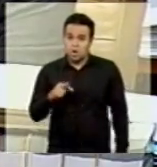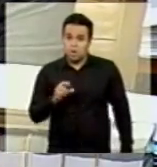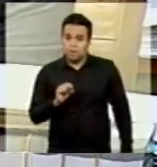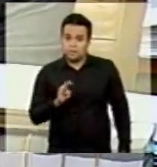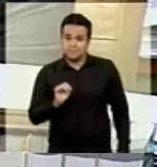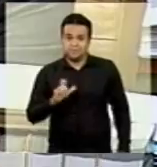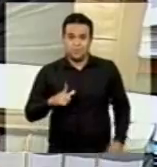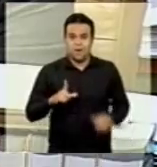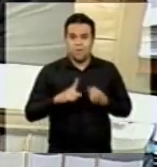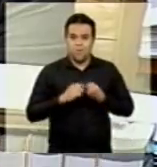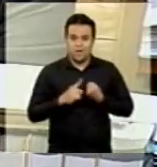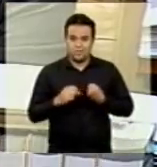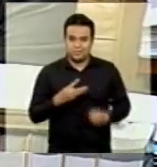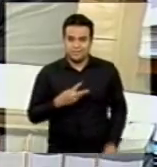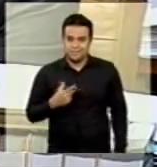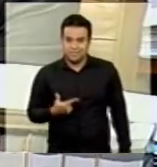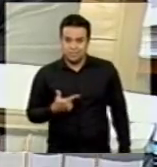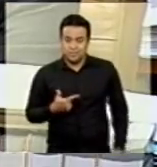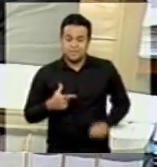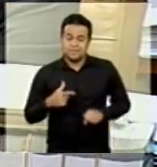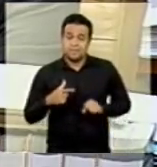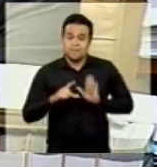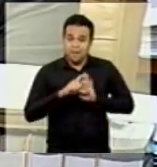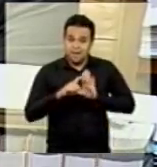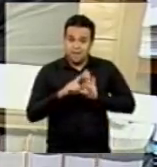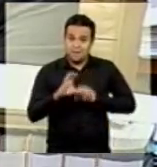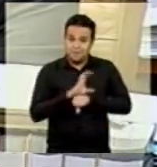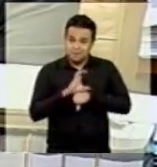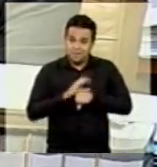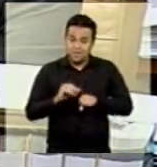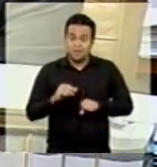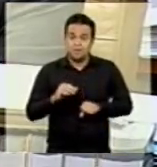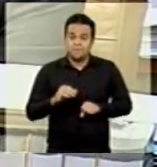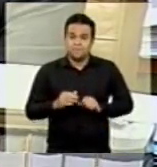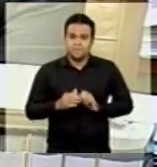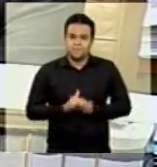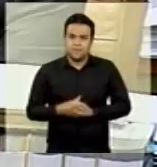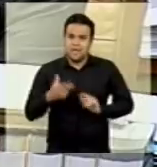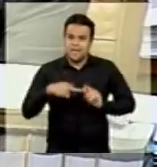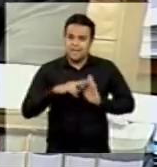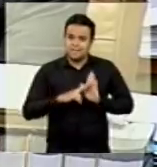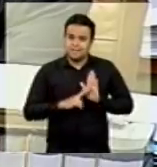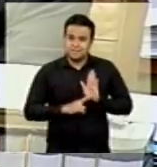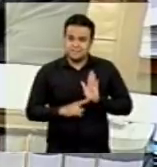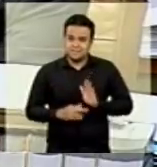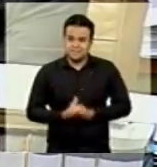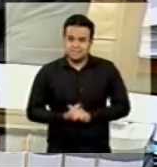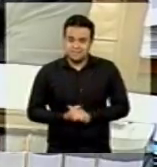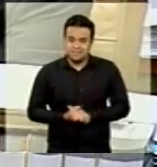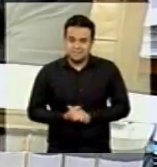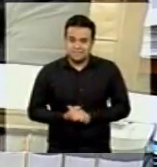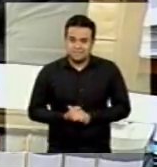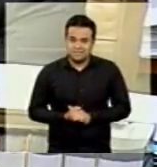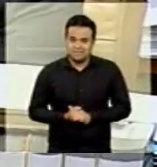do artigo 32, parágrafo 1º da Constituição, aquela regra que exigia prévia licença